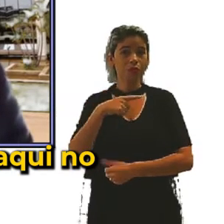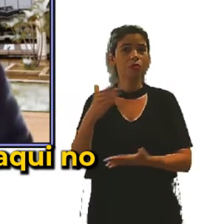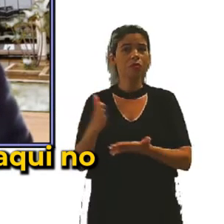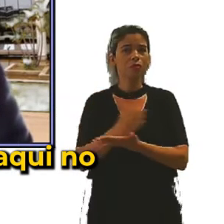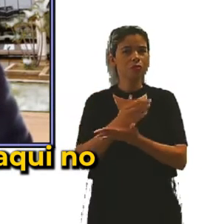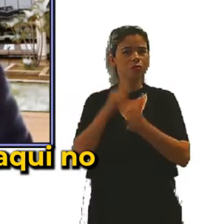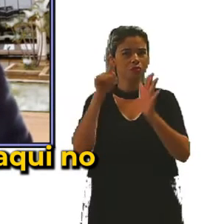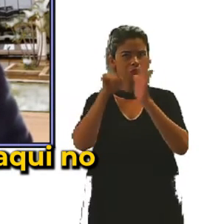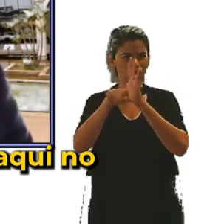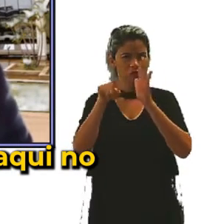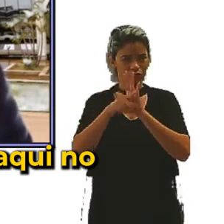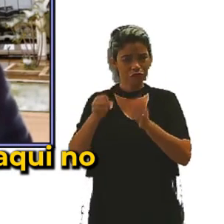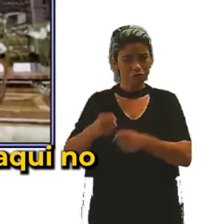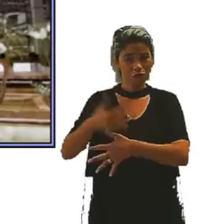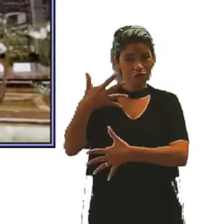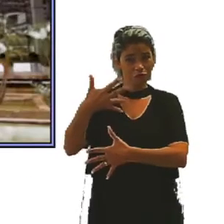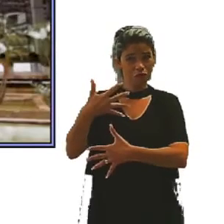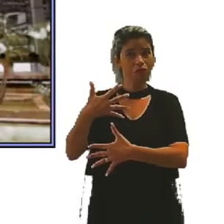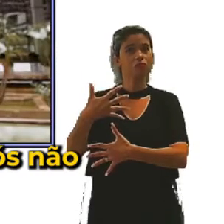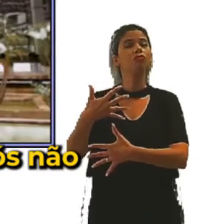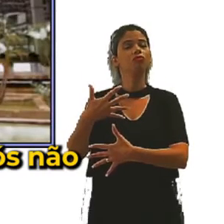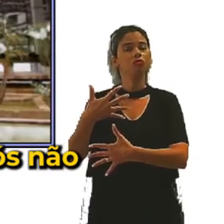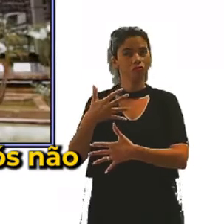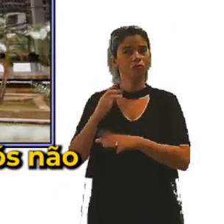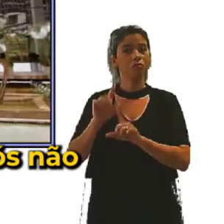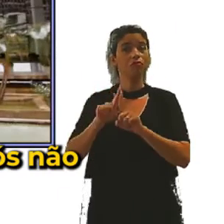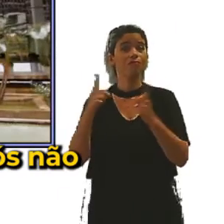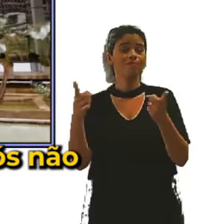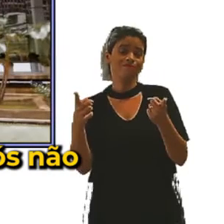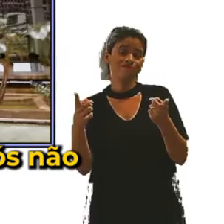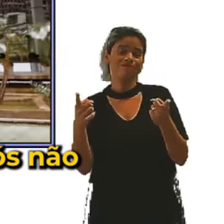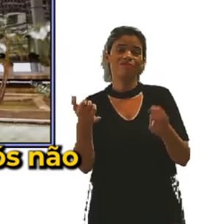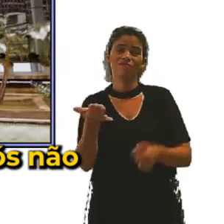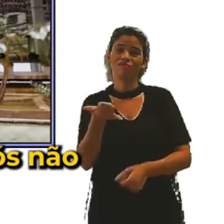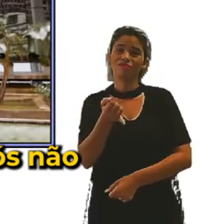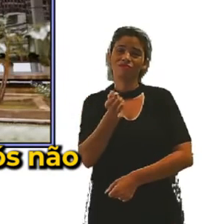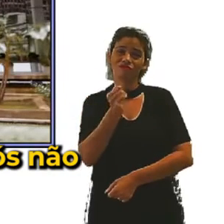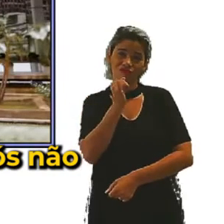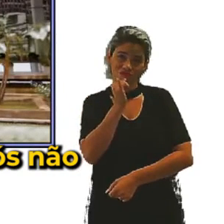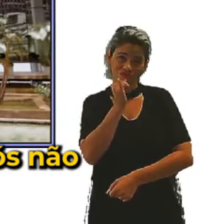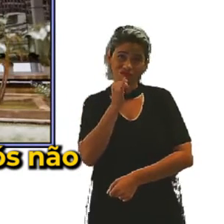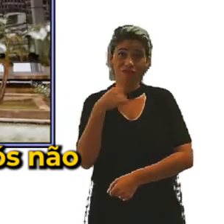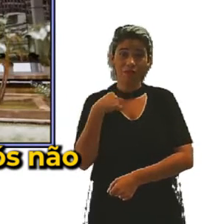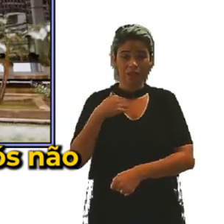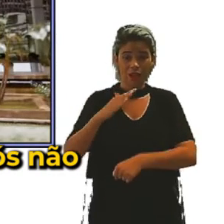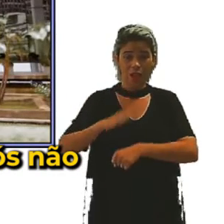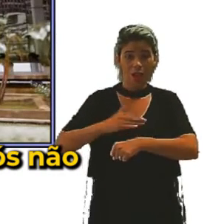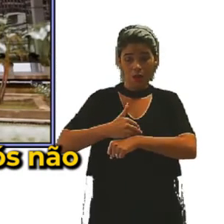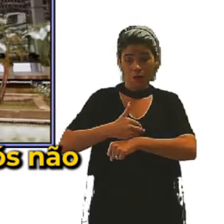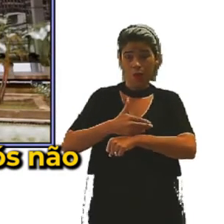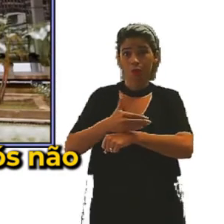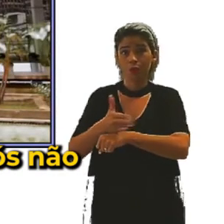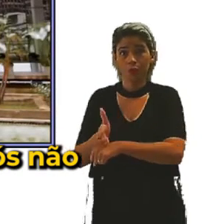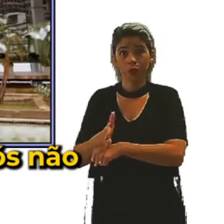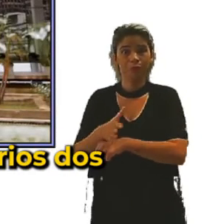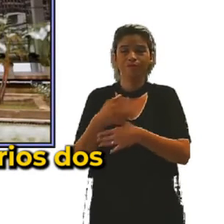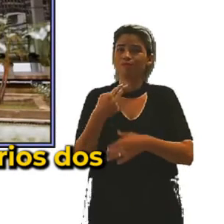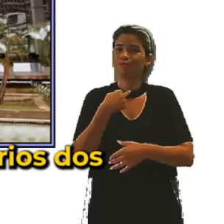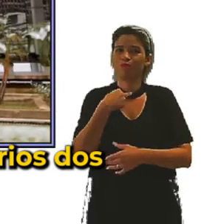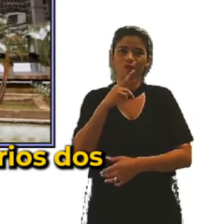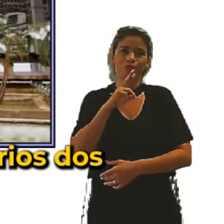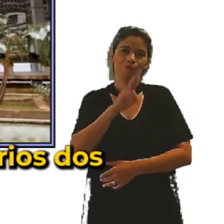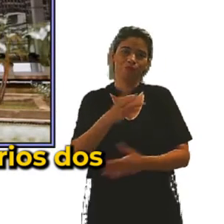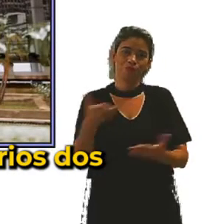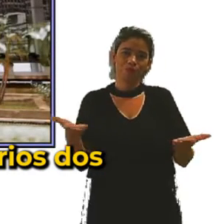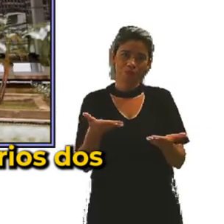perguntas formuladas aqui no chat do YouTube, né? Mas, infelizmente, com o andar da hora, nós não vamos poder respondê-las